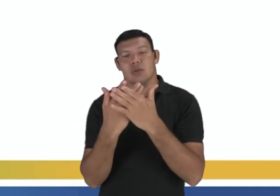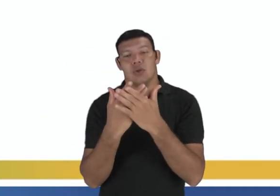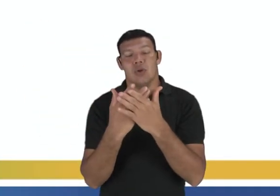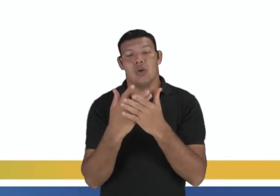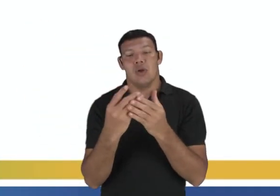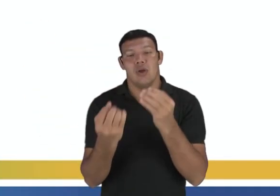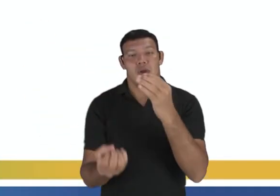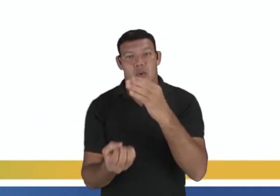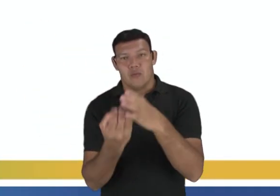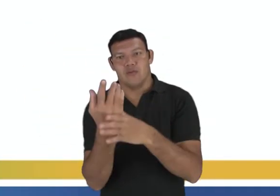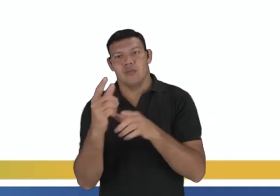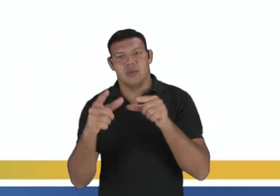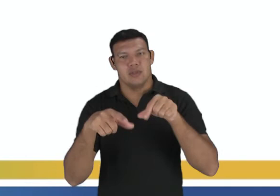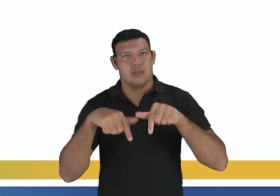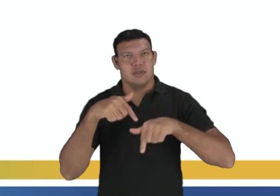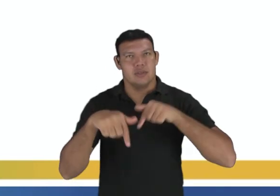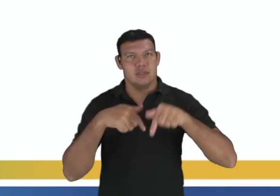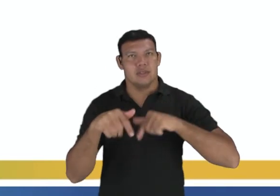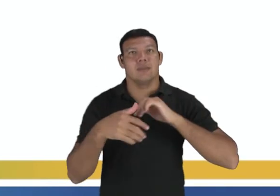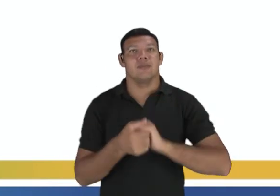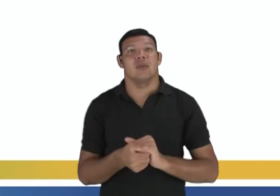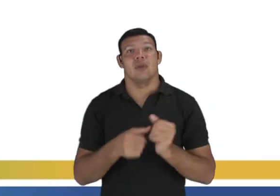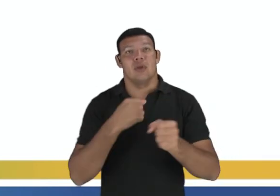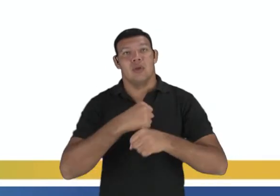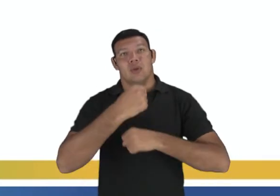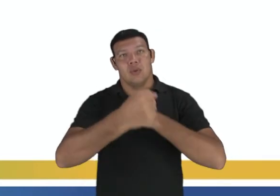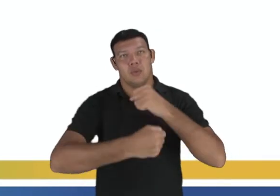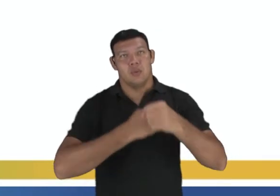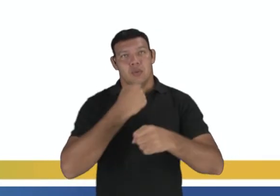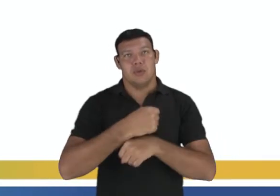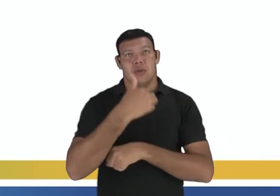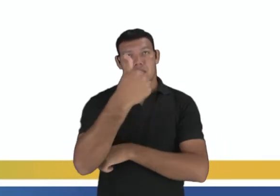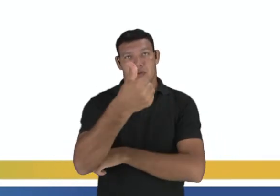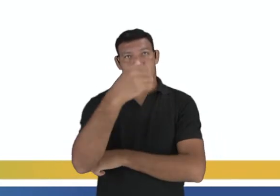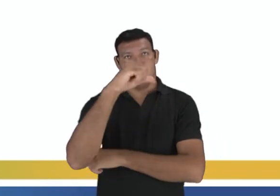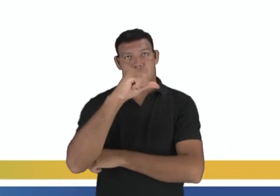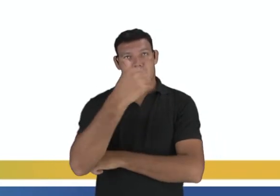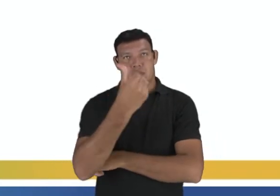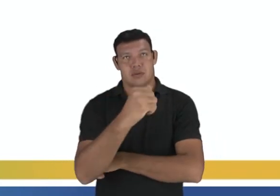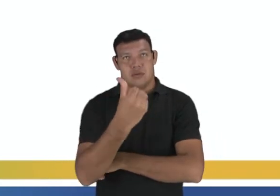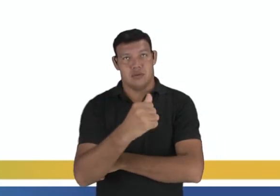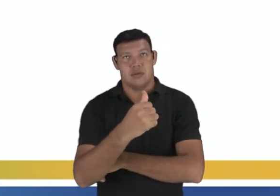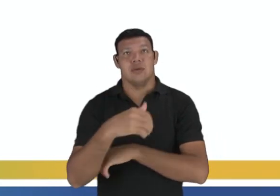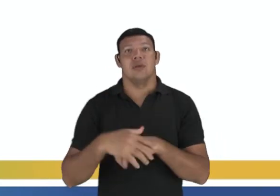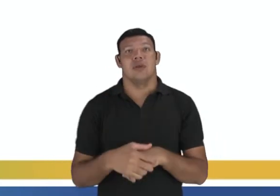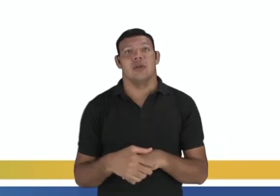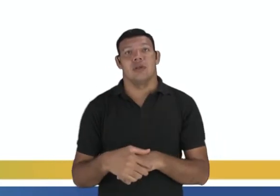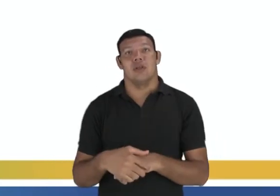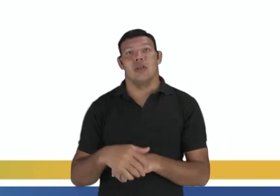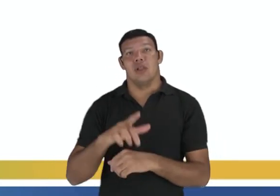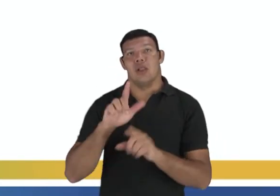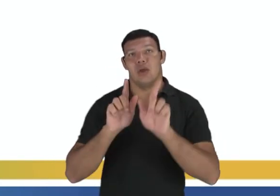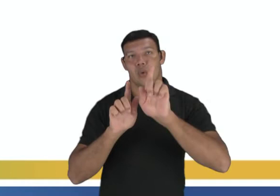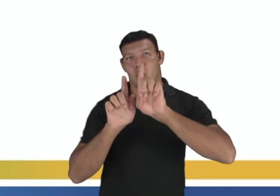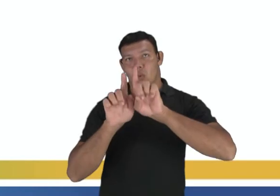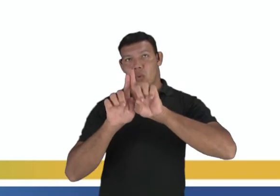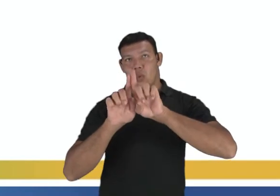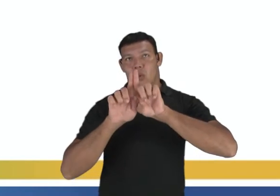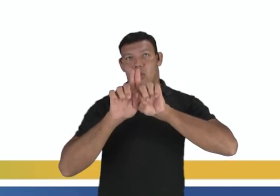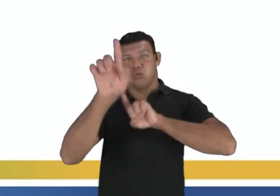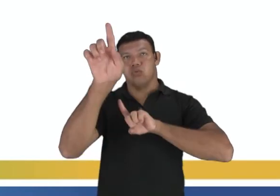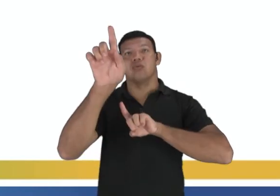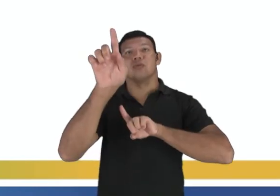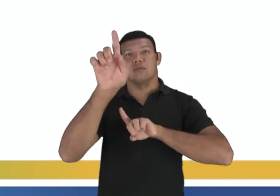nave espacial sem tripulação humana a pousar com êxito na Lua. Em 1969,